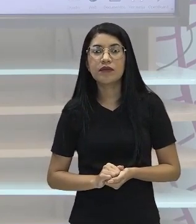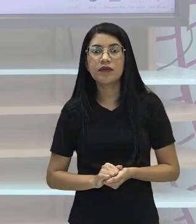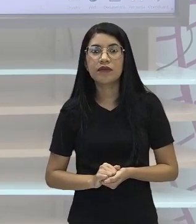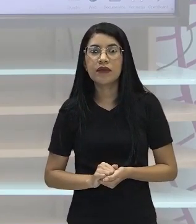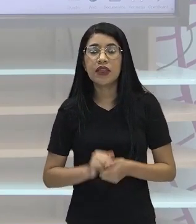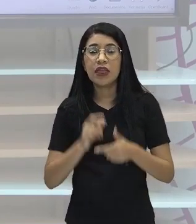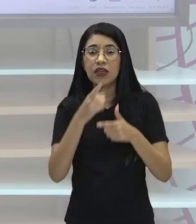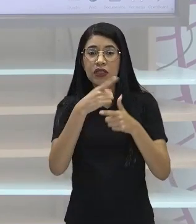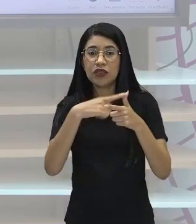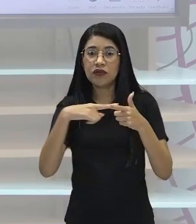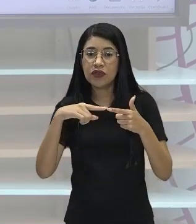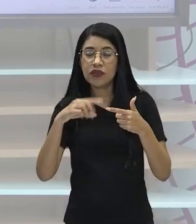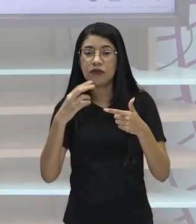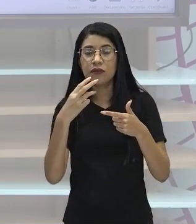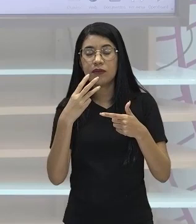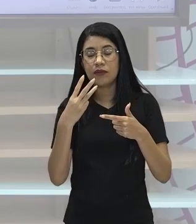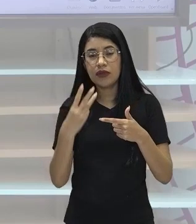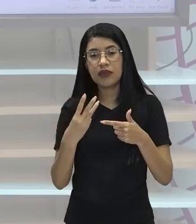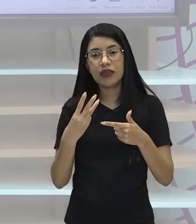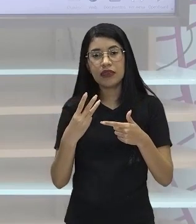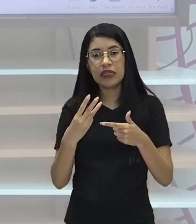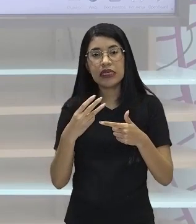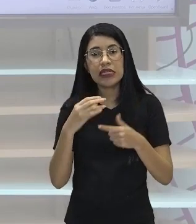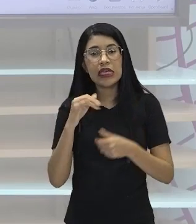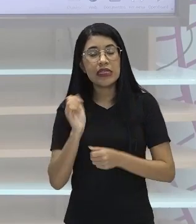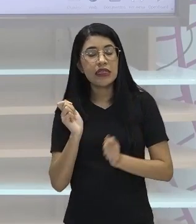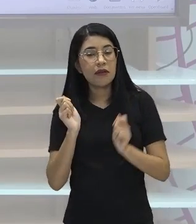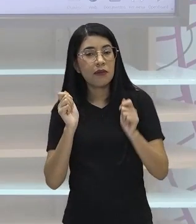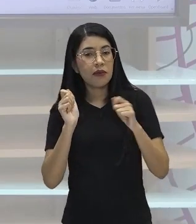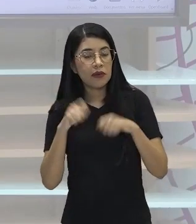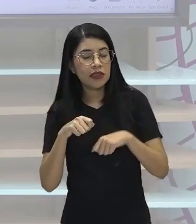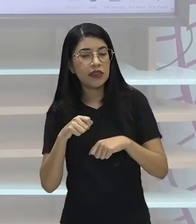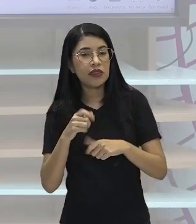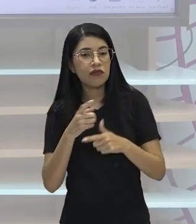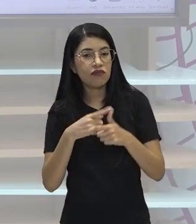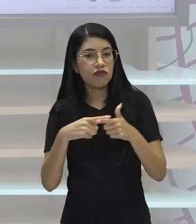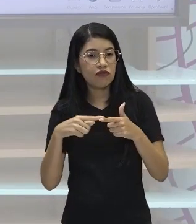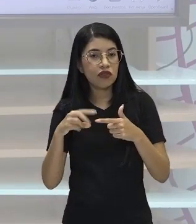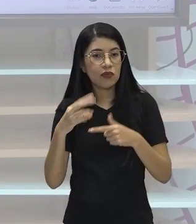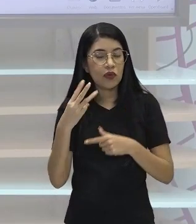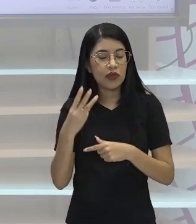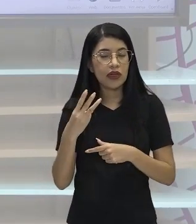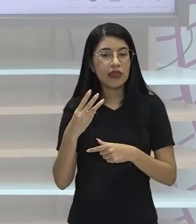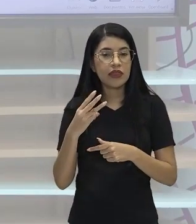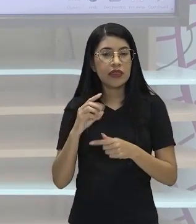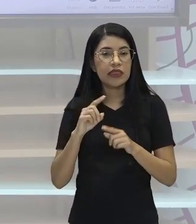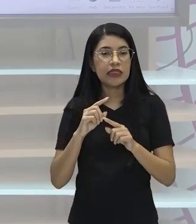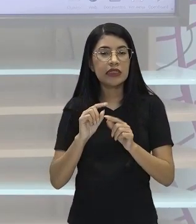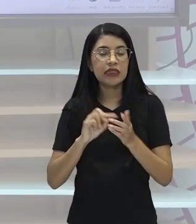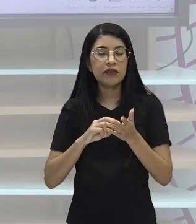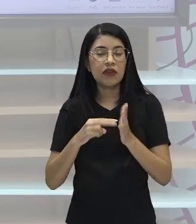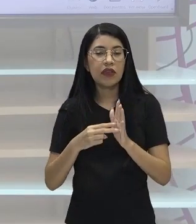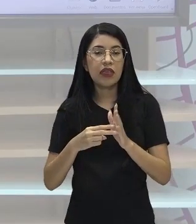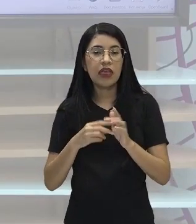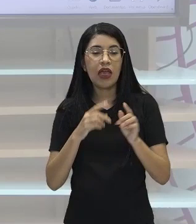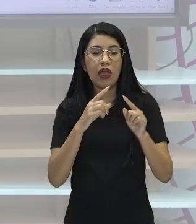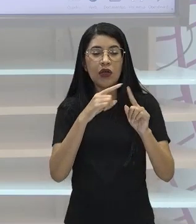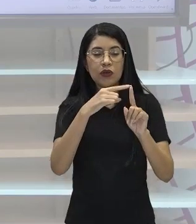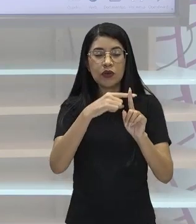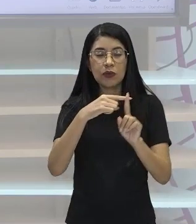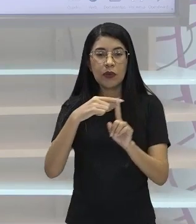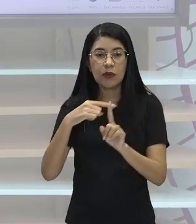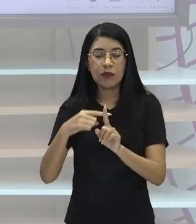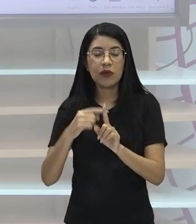Divisibilidade por 3. Um número ele é divisível por 3 quando a soma dos seus algarismos der um número